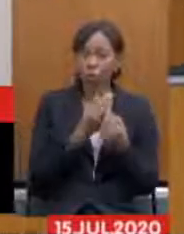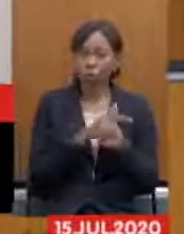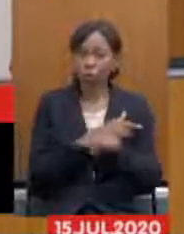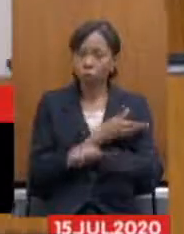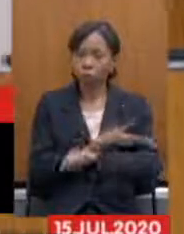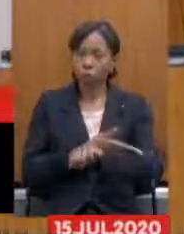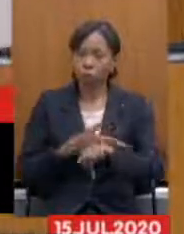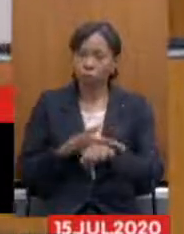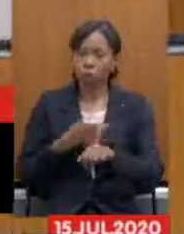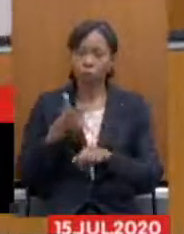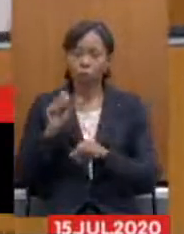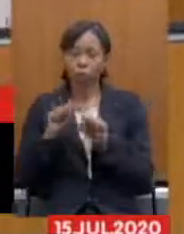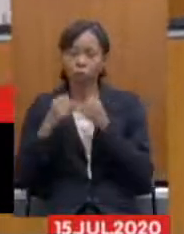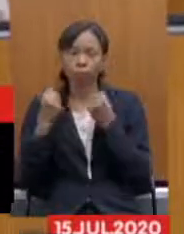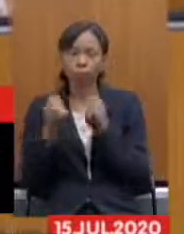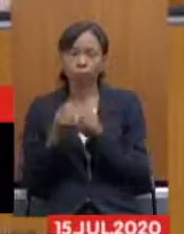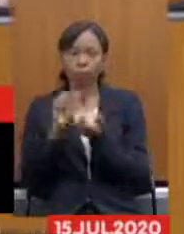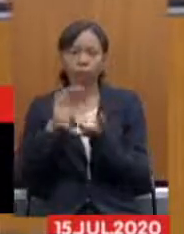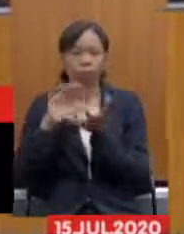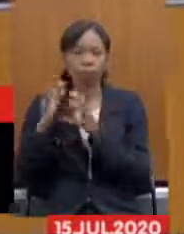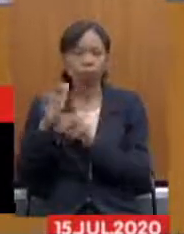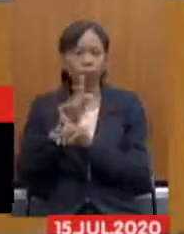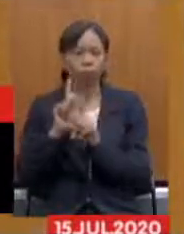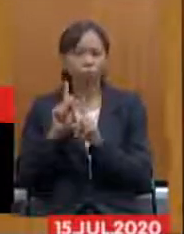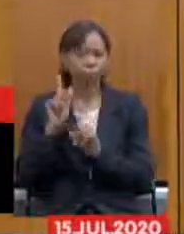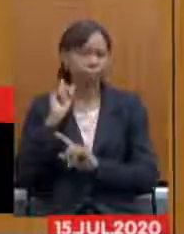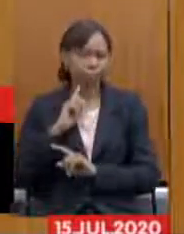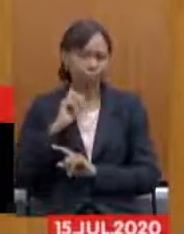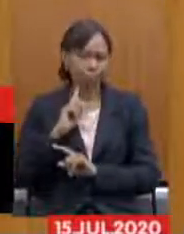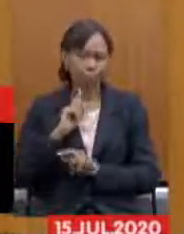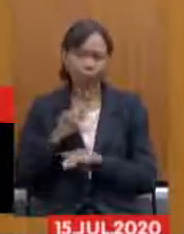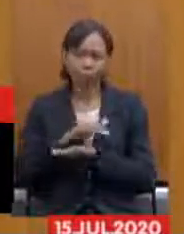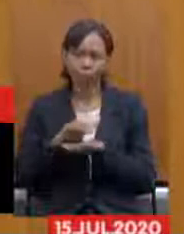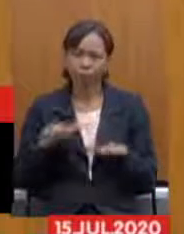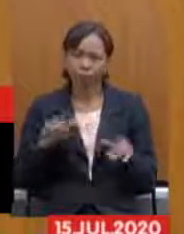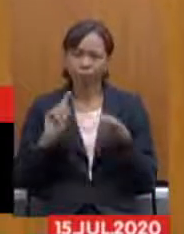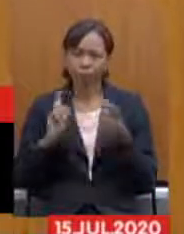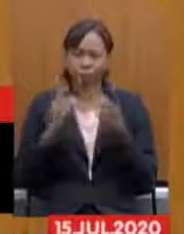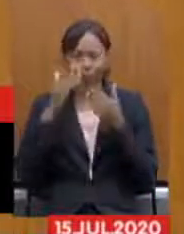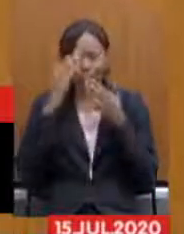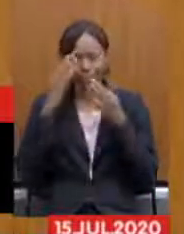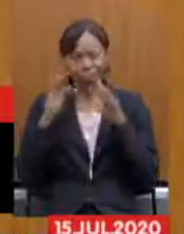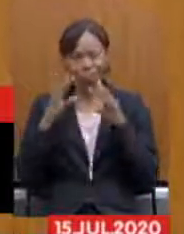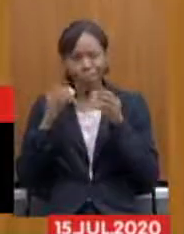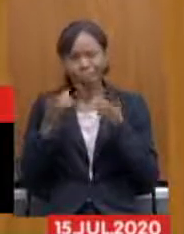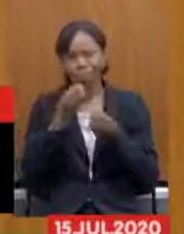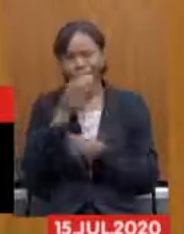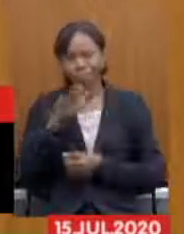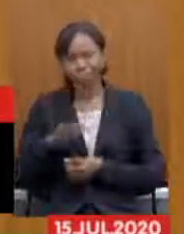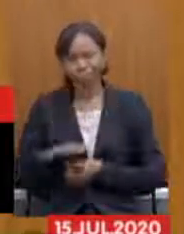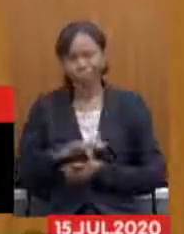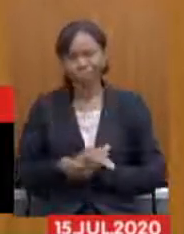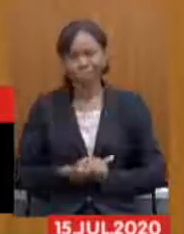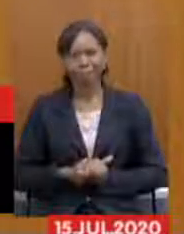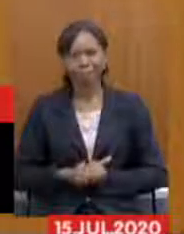realização do seminário reforma da previdência de Minas Gerais levanta-se a reunião obrigado a todos boa tarde